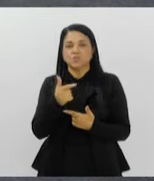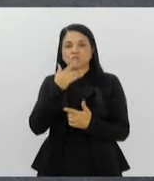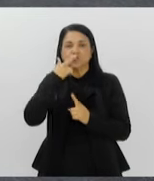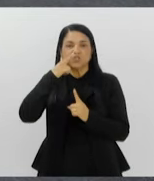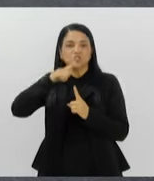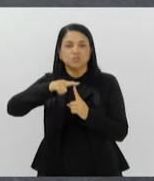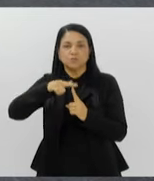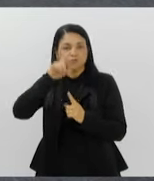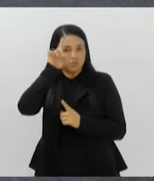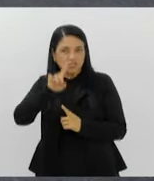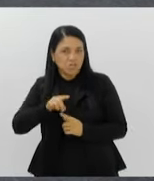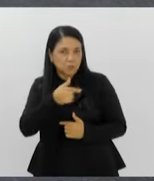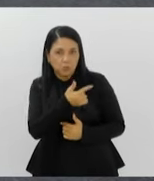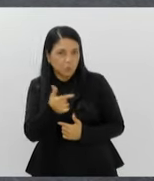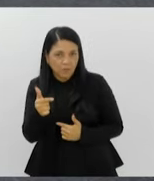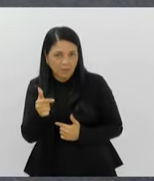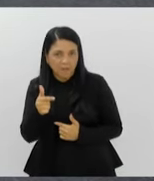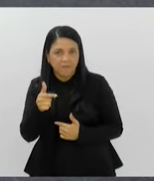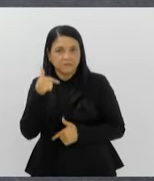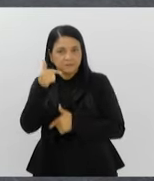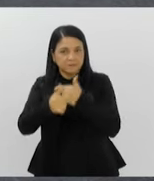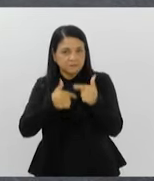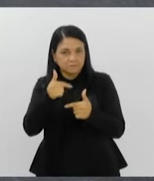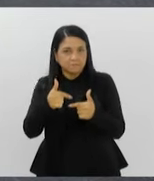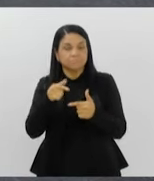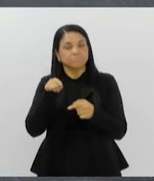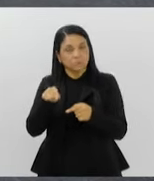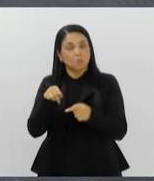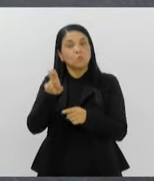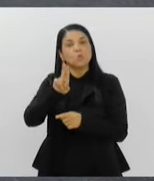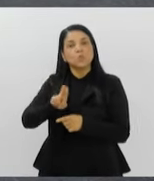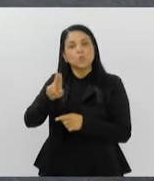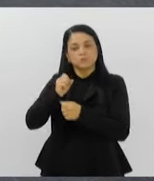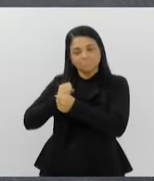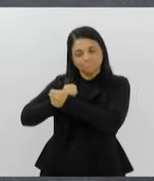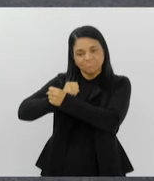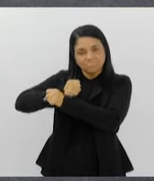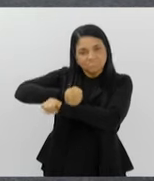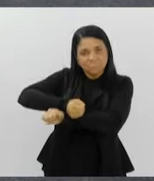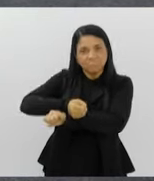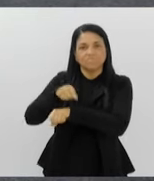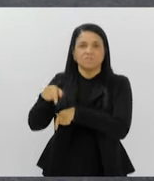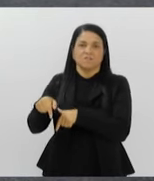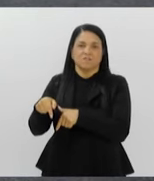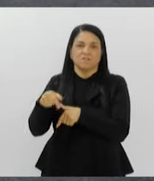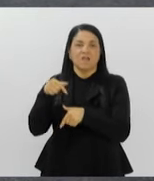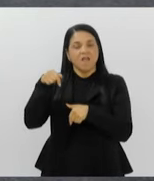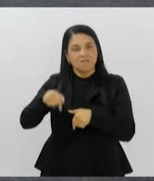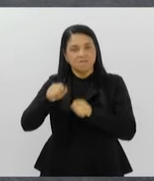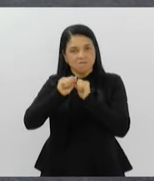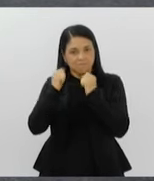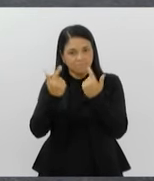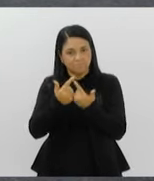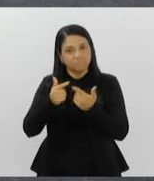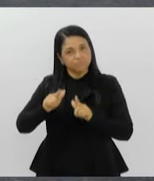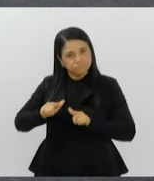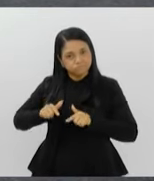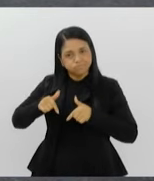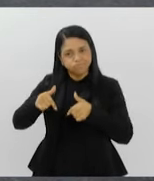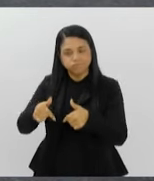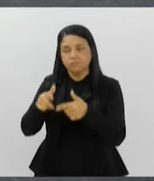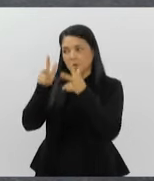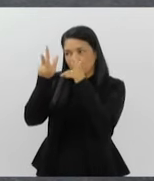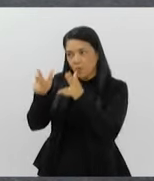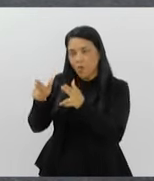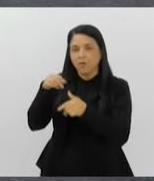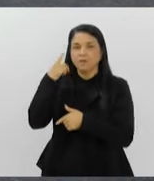trabalhista, e utilizando diretamente do trabalho escravo. Então, essa casa tem que ter iniciativas como essa da deputada